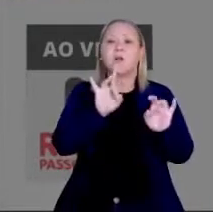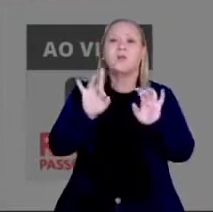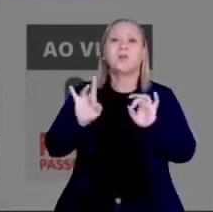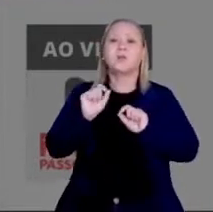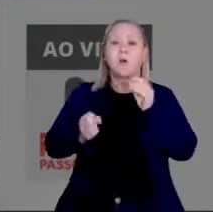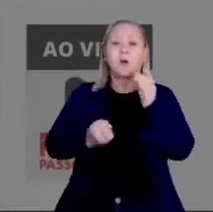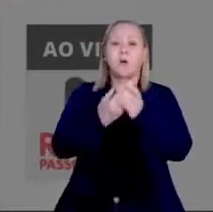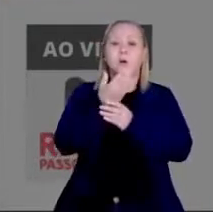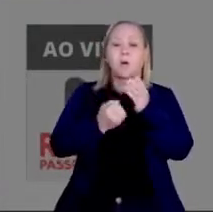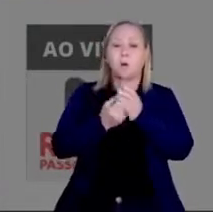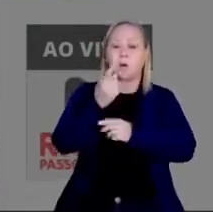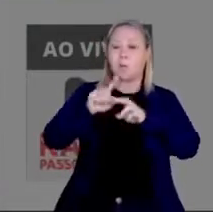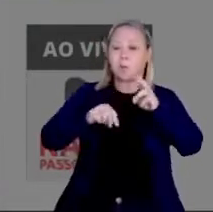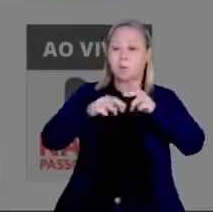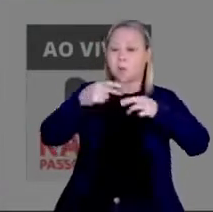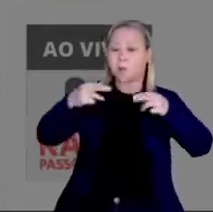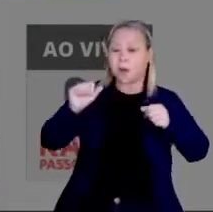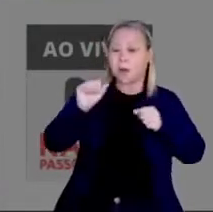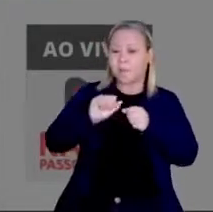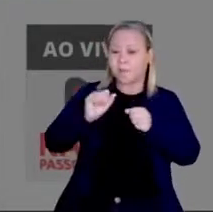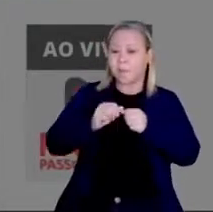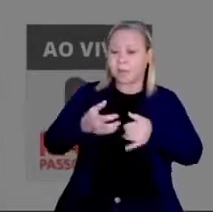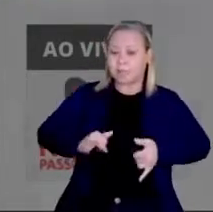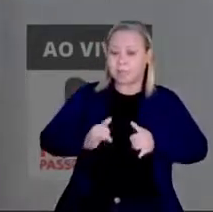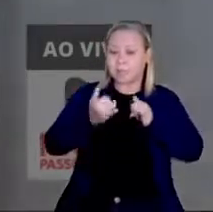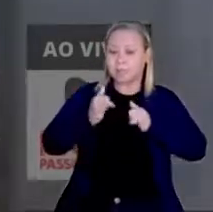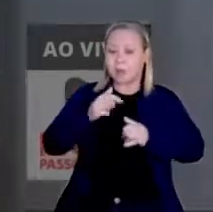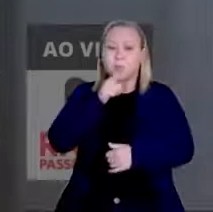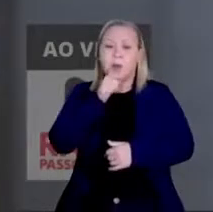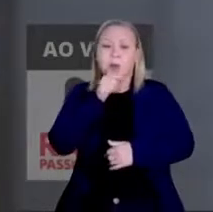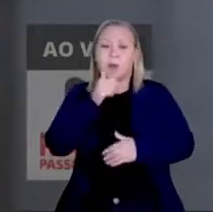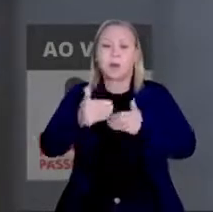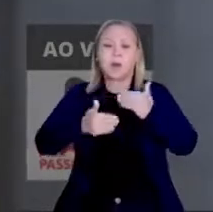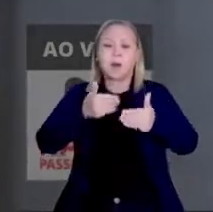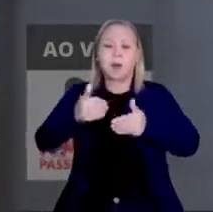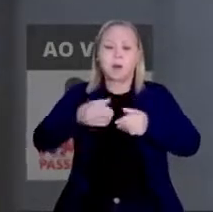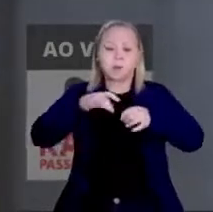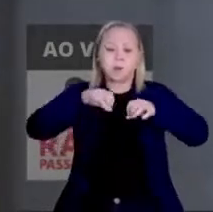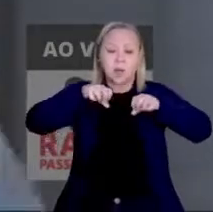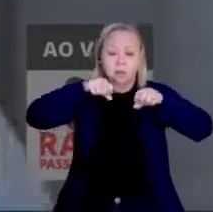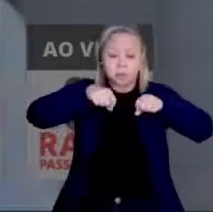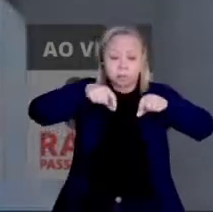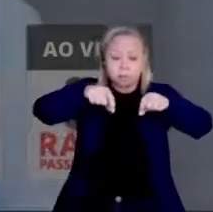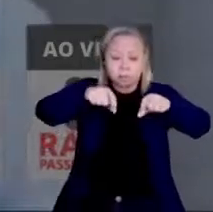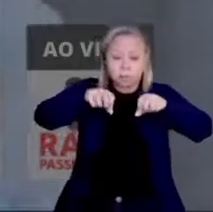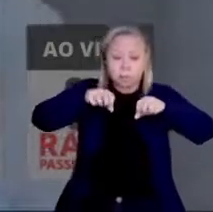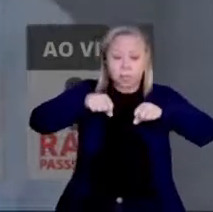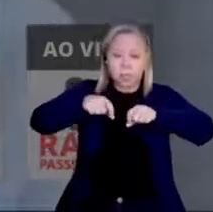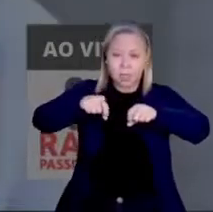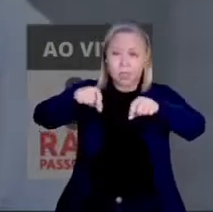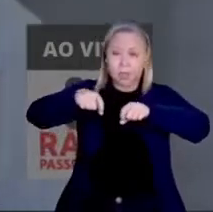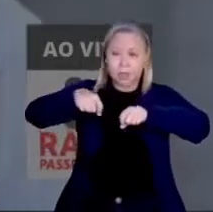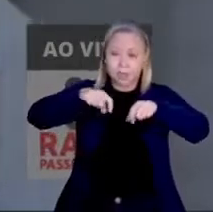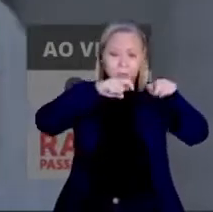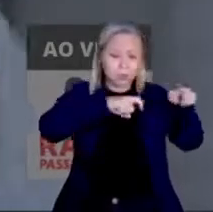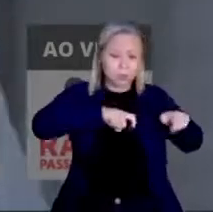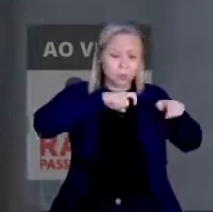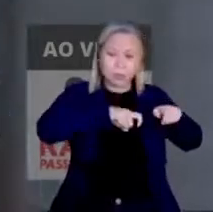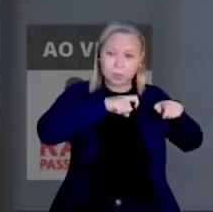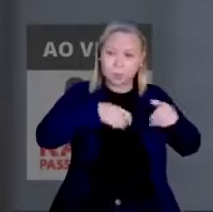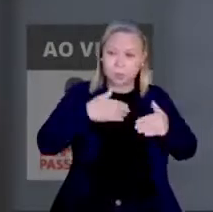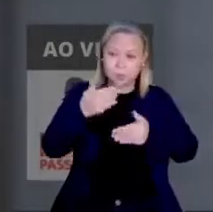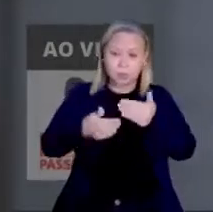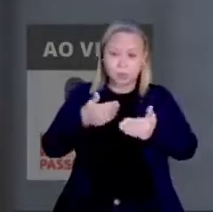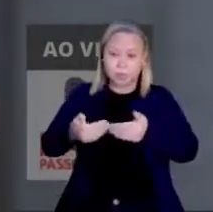energia. Inclusive, me parece que o governo entrou na justiça para derrubar a questão do tombamento que a Assembleia